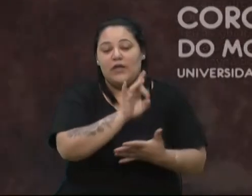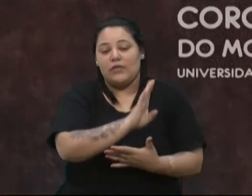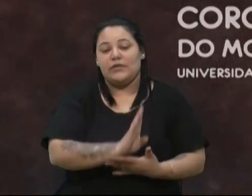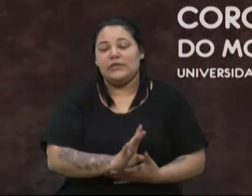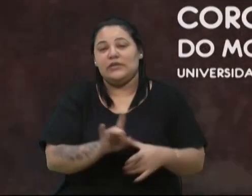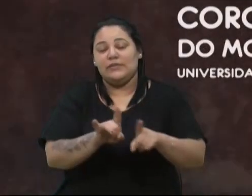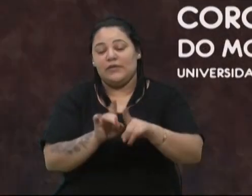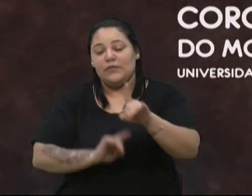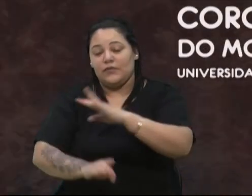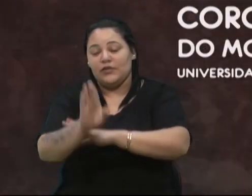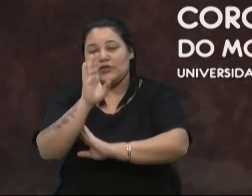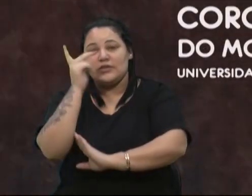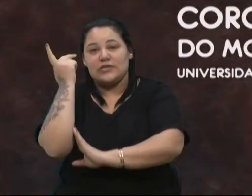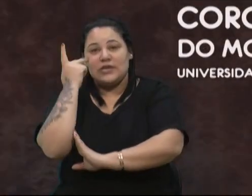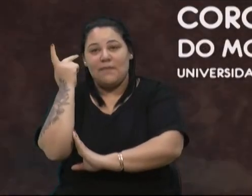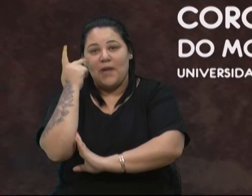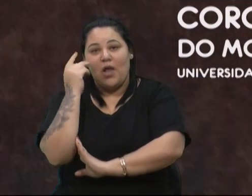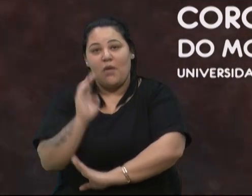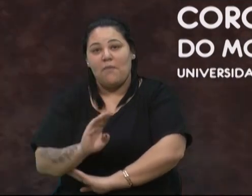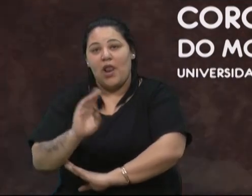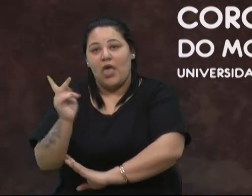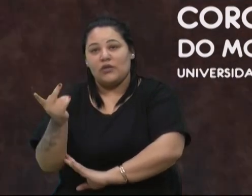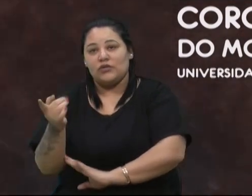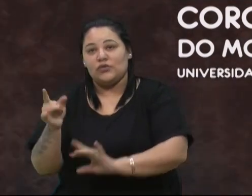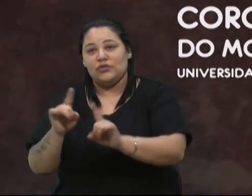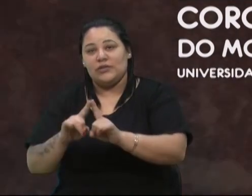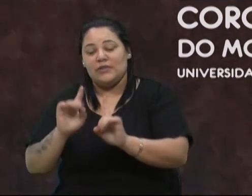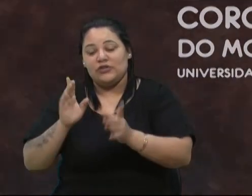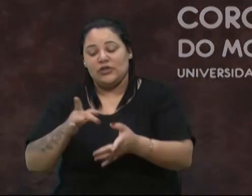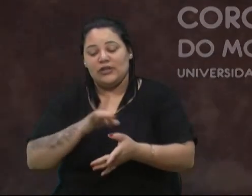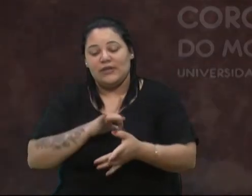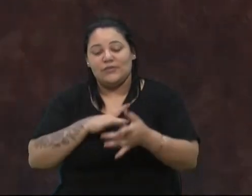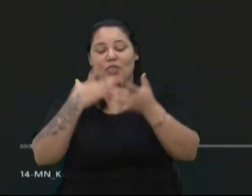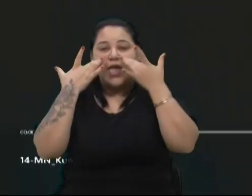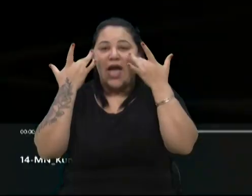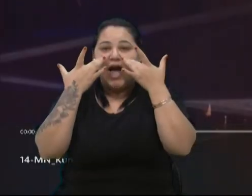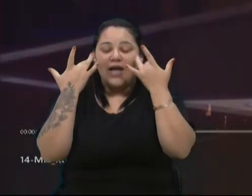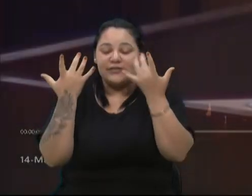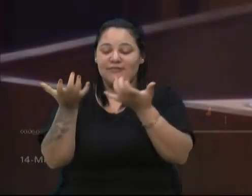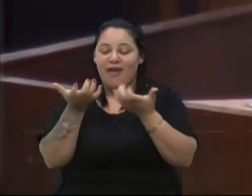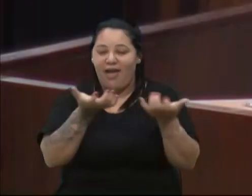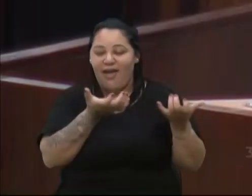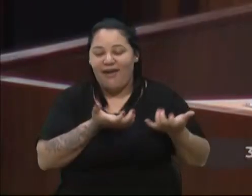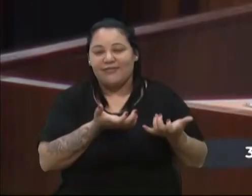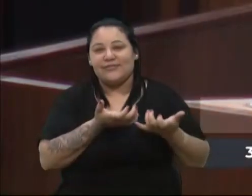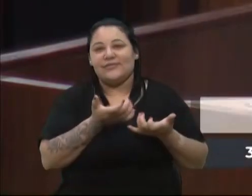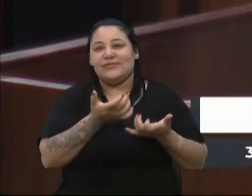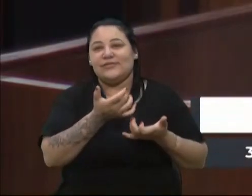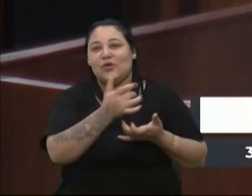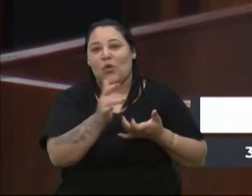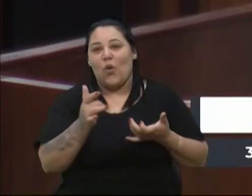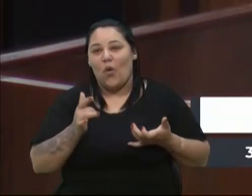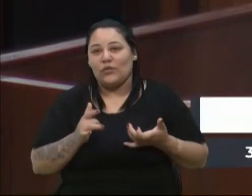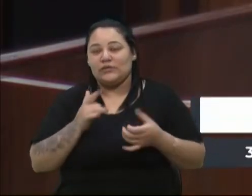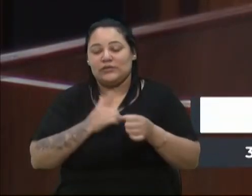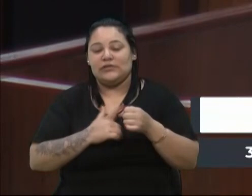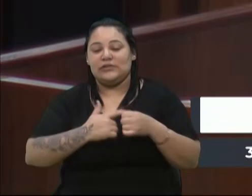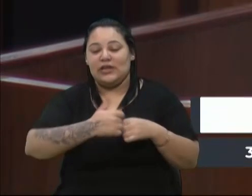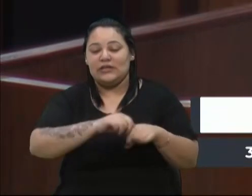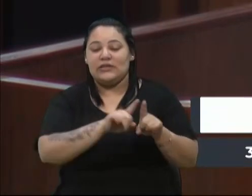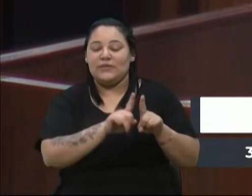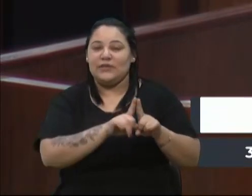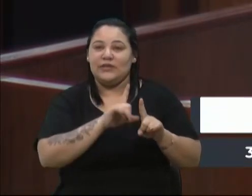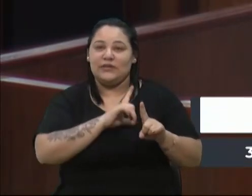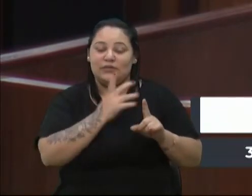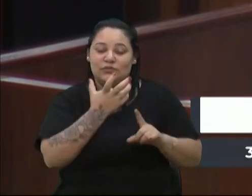BH. Estamos com essa previsão, com teatros já nos querendo nas capitais. Então, é uma forma também de